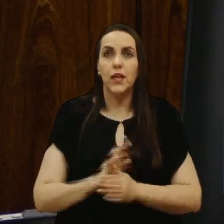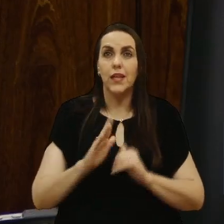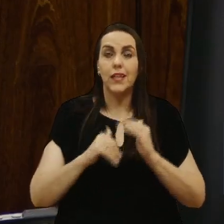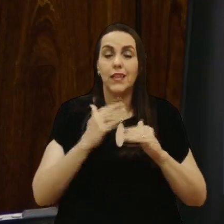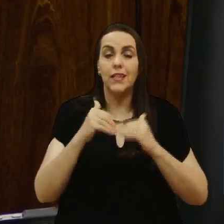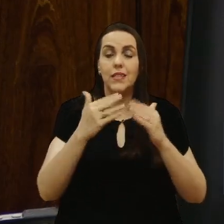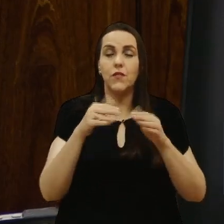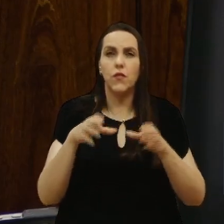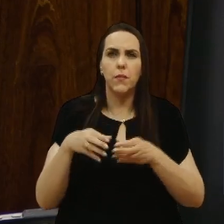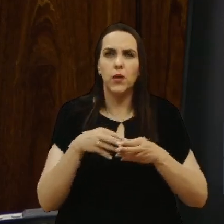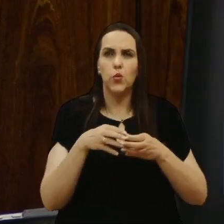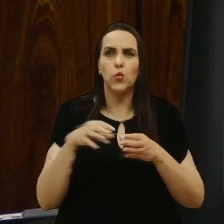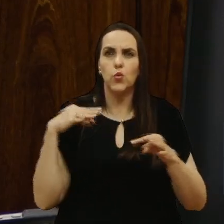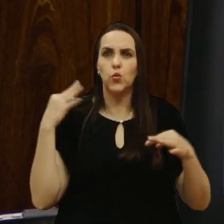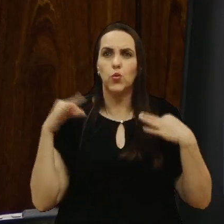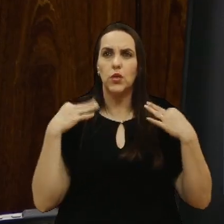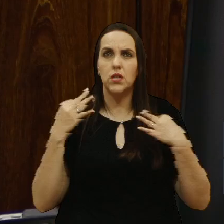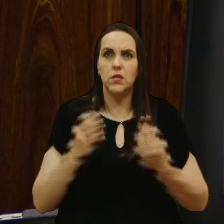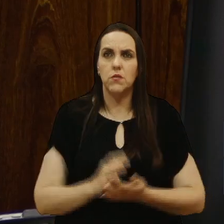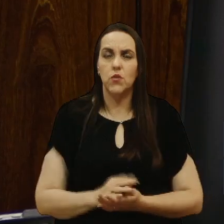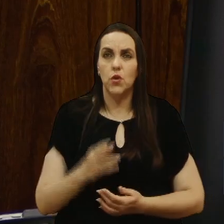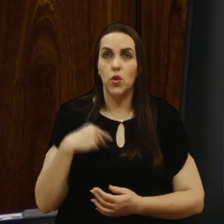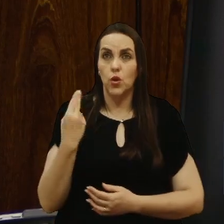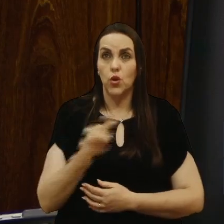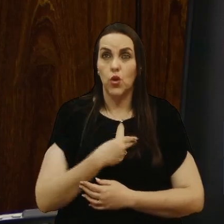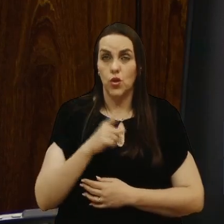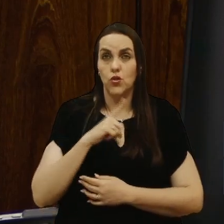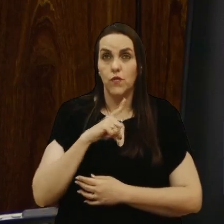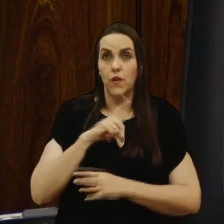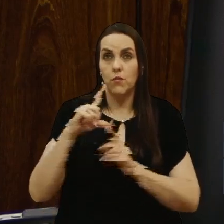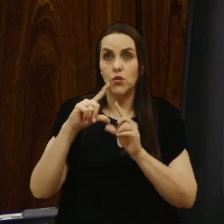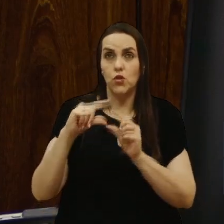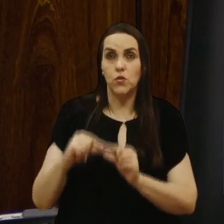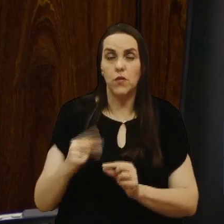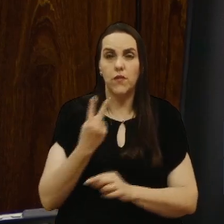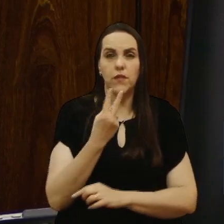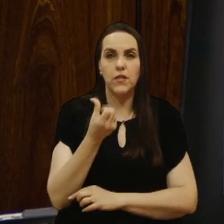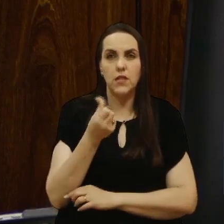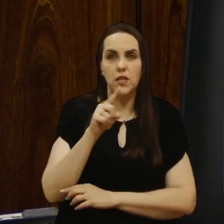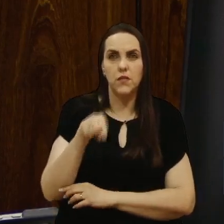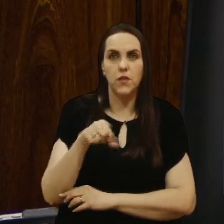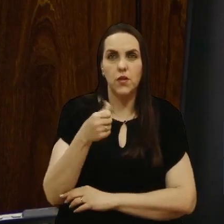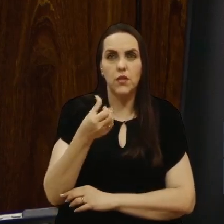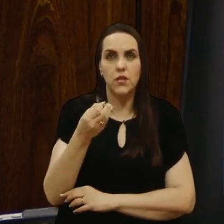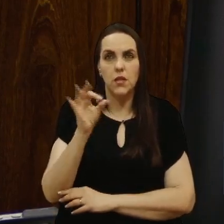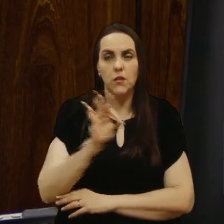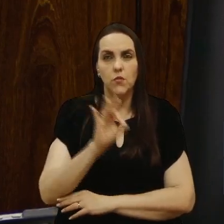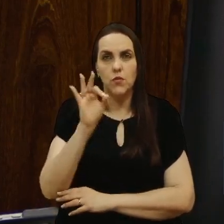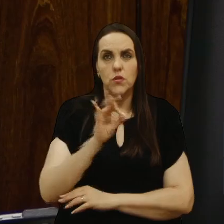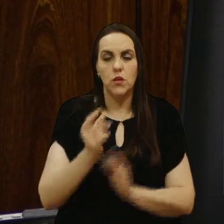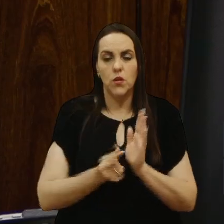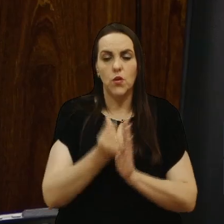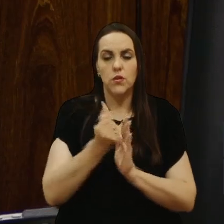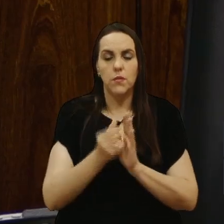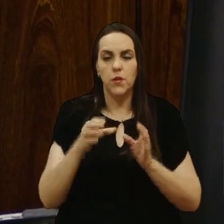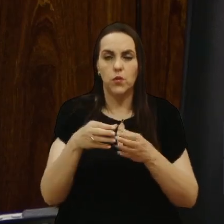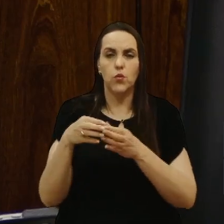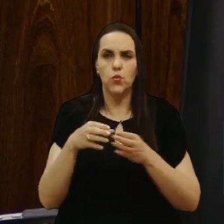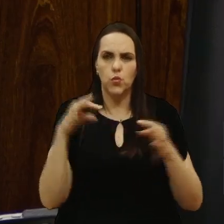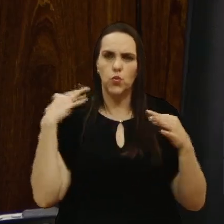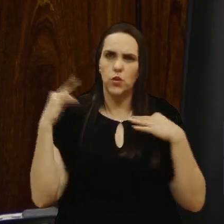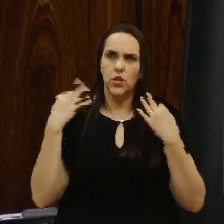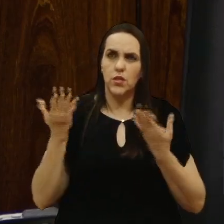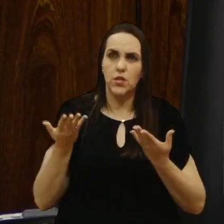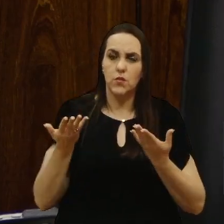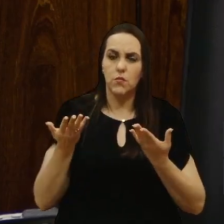do turismo. A gente teve uma diminuição de 26,60% no orçamento do turismo, mesmo ele